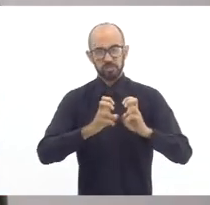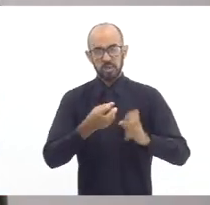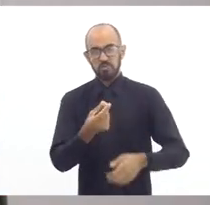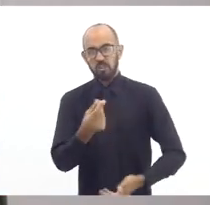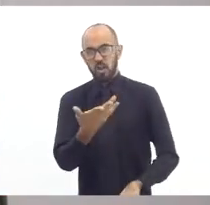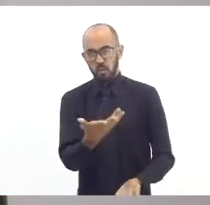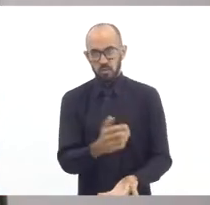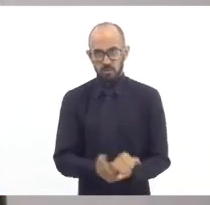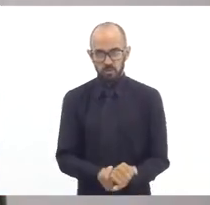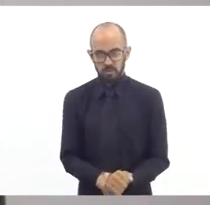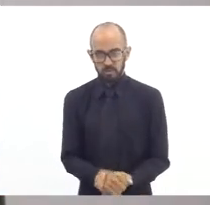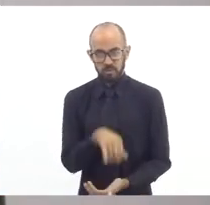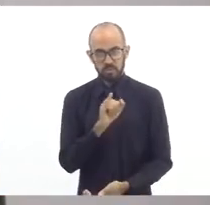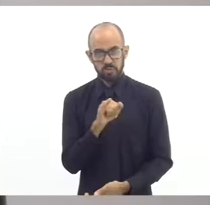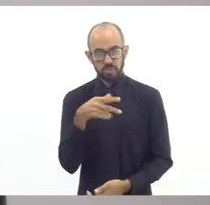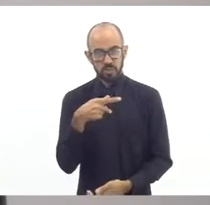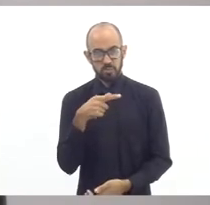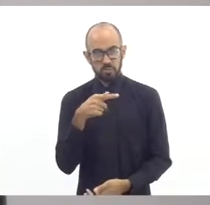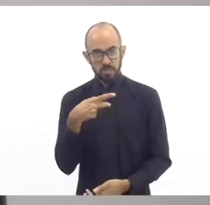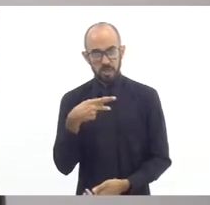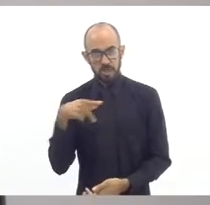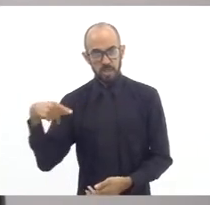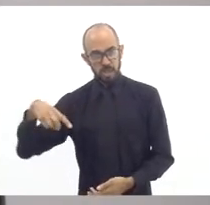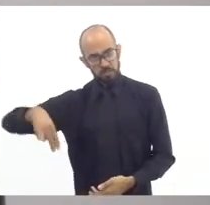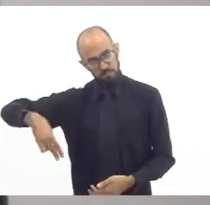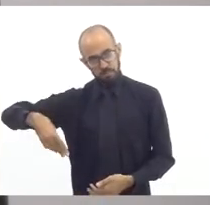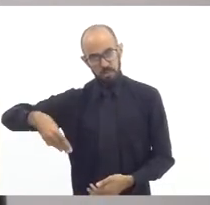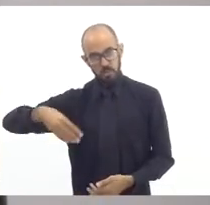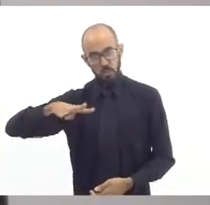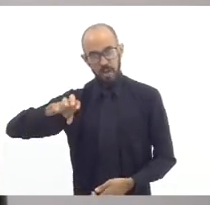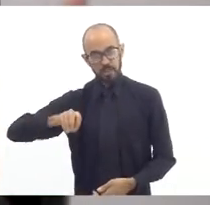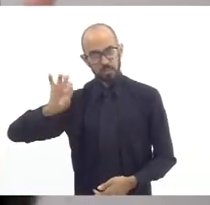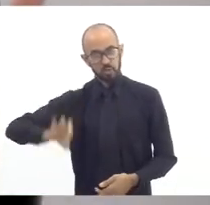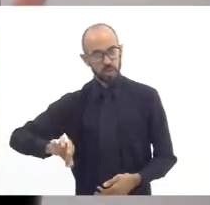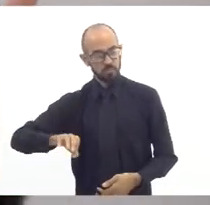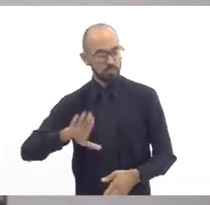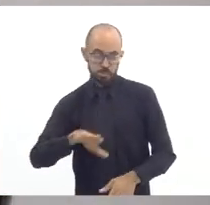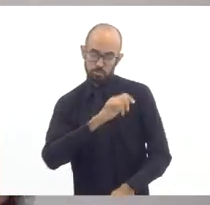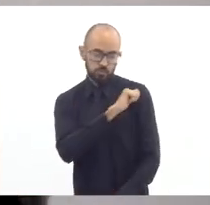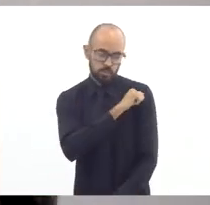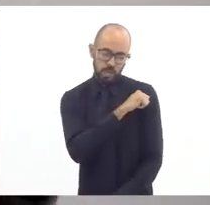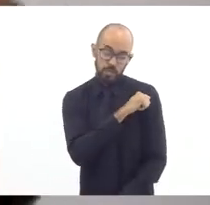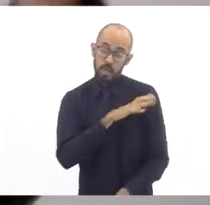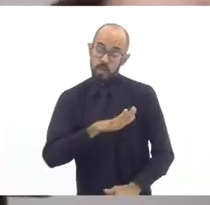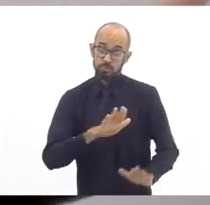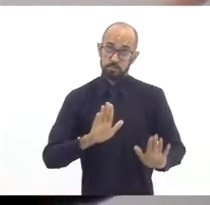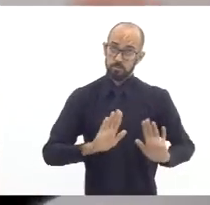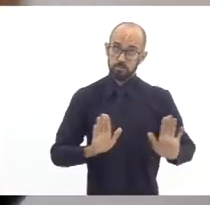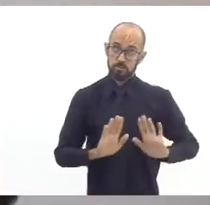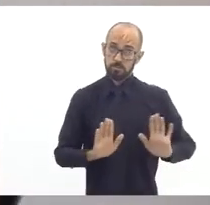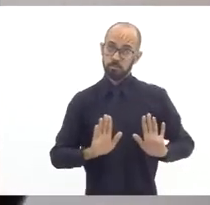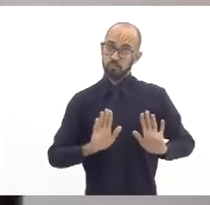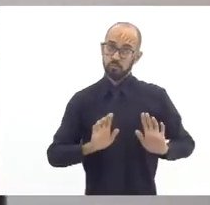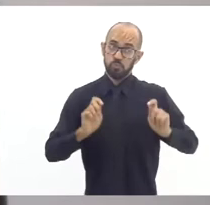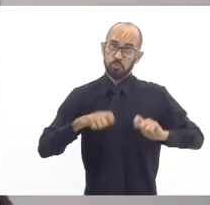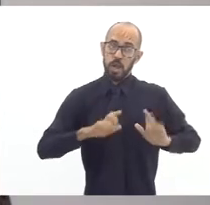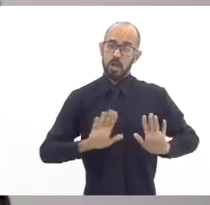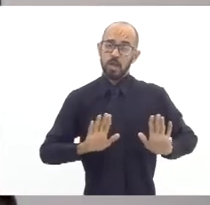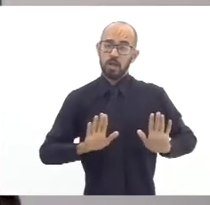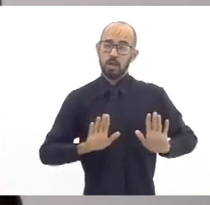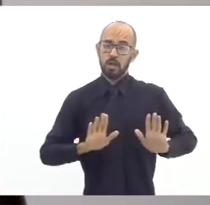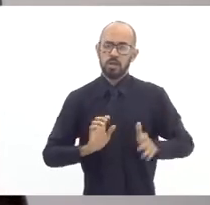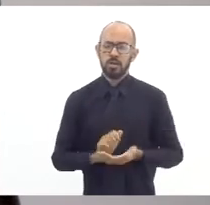GPM, de 40%. Agora, para fiscalizar, aí começa a pendência. Da mesma